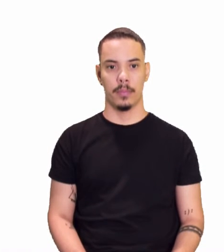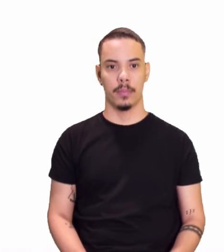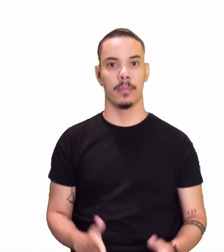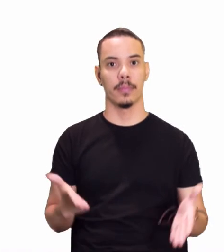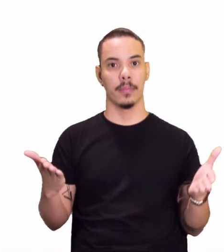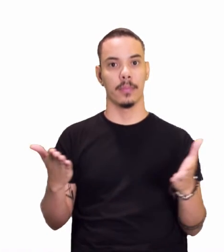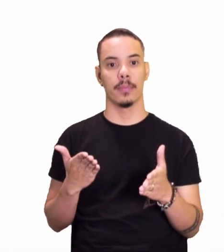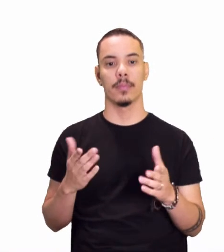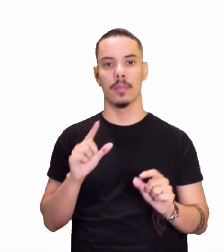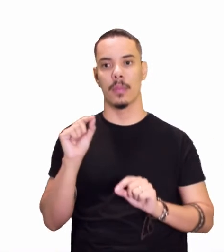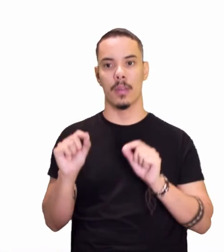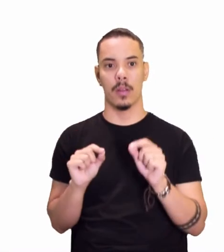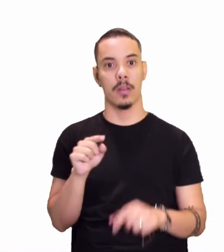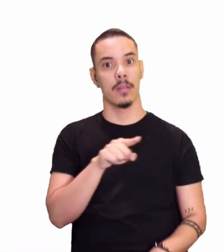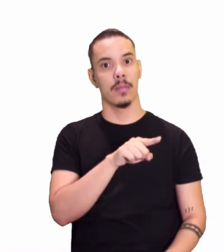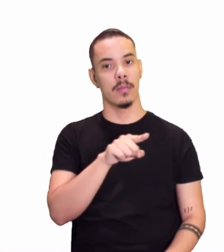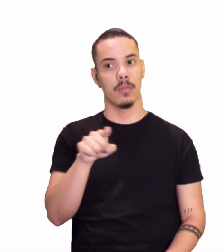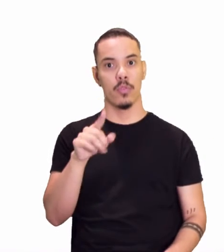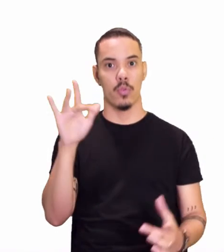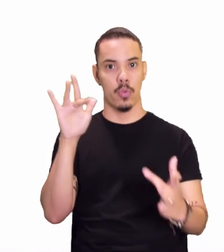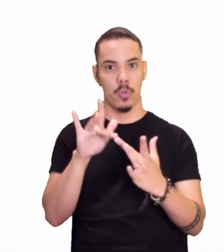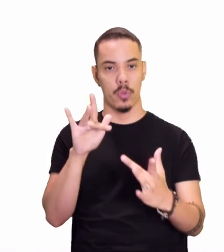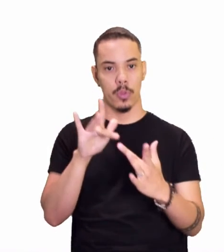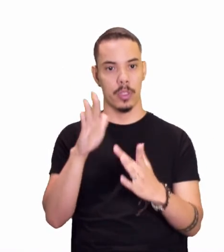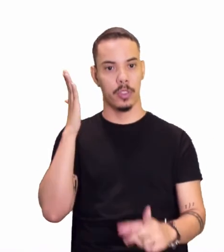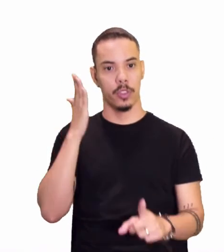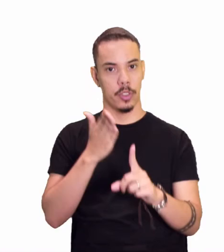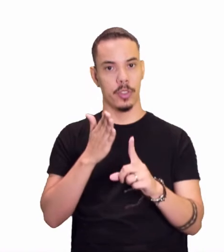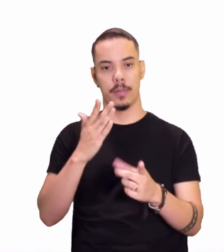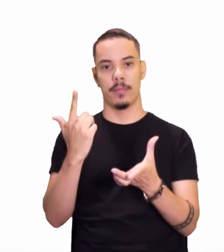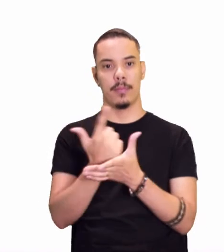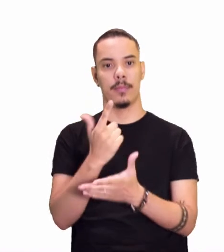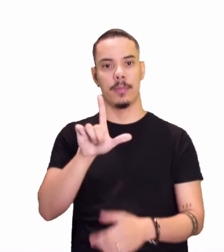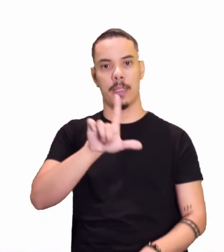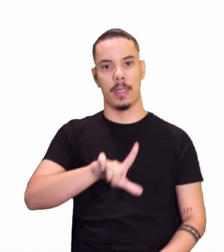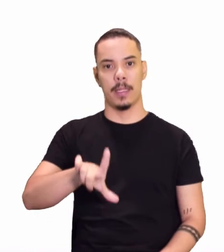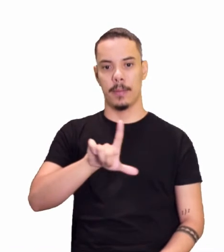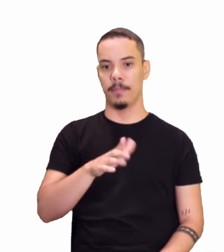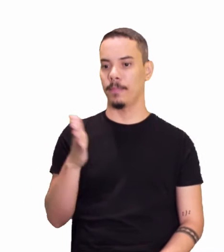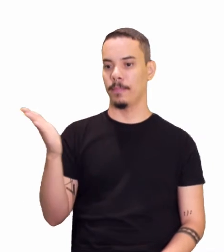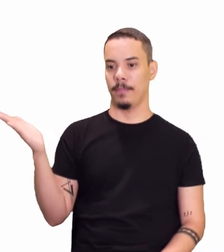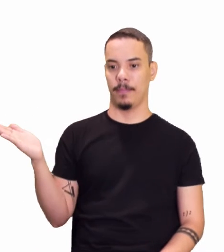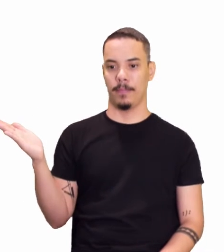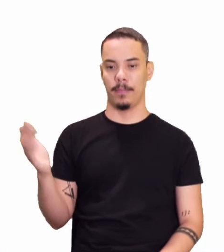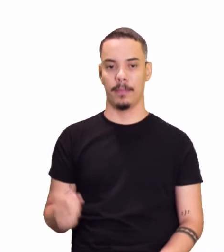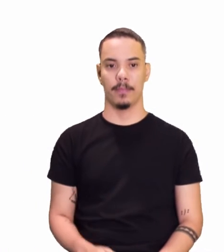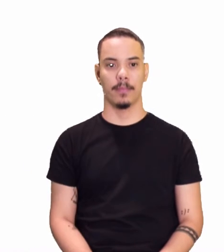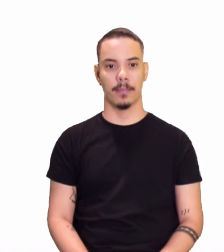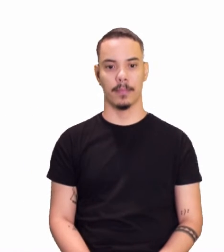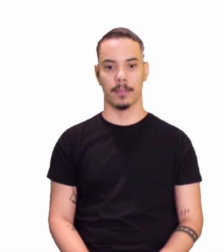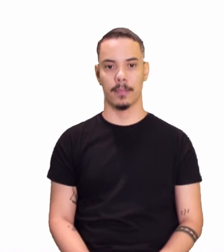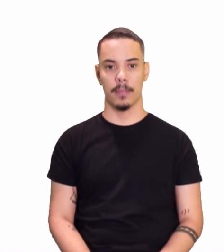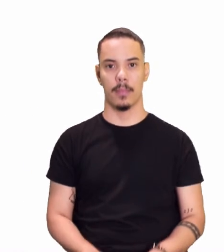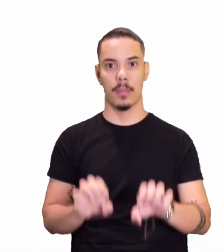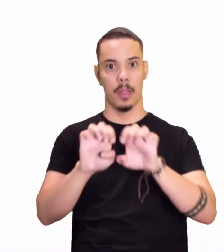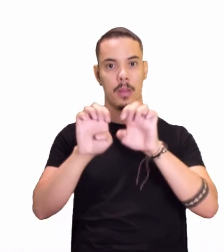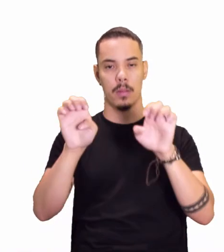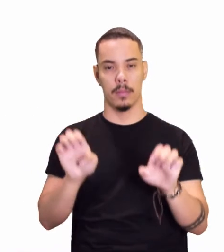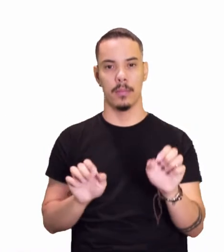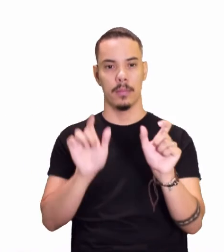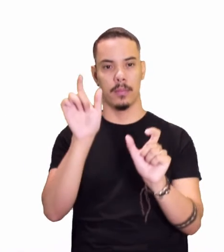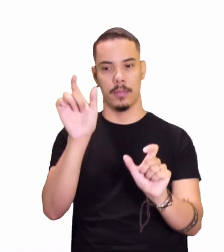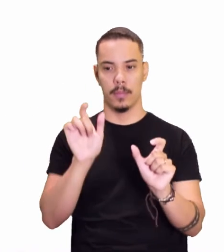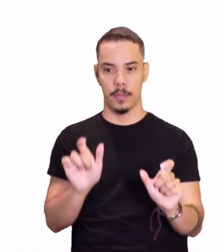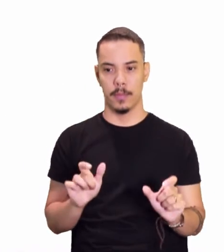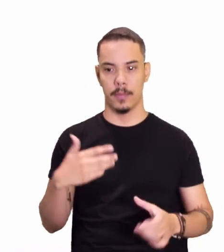agora sim, você em contato direto com essa produção literária, né, na estrutura, as palavras, aqui